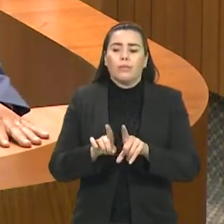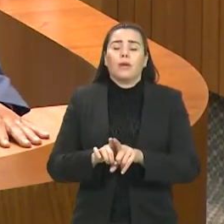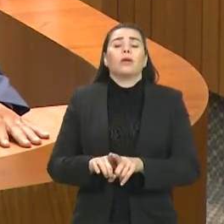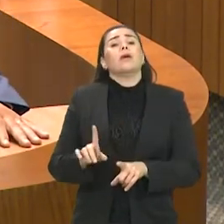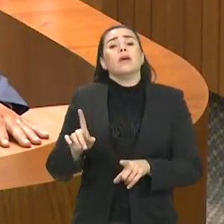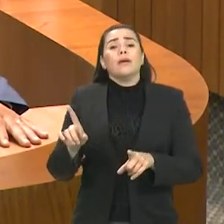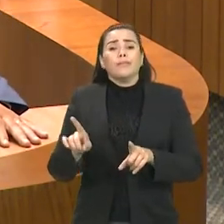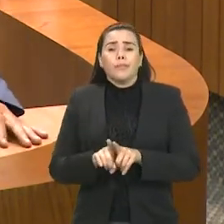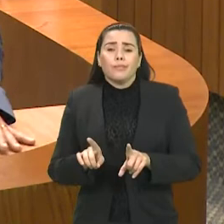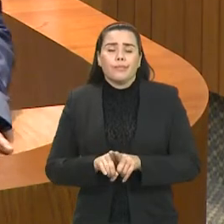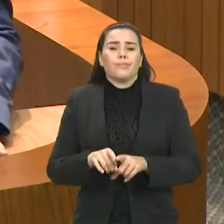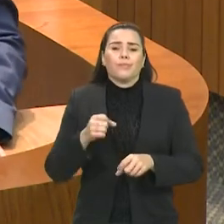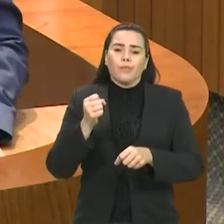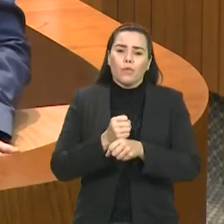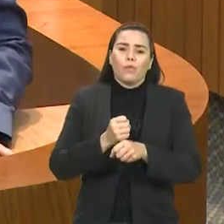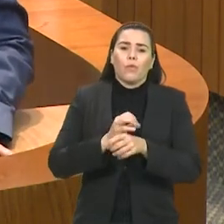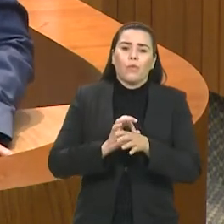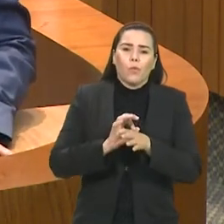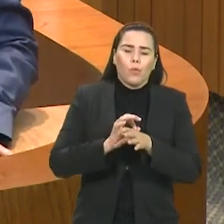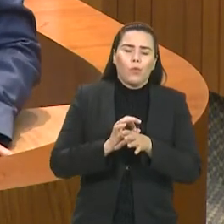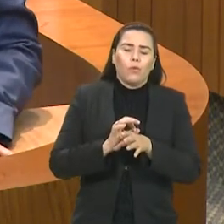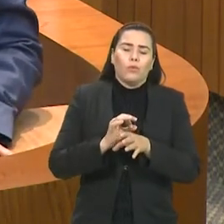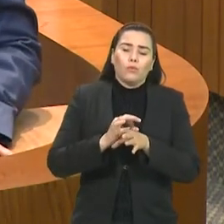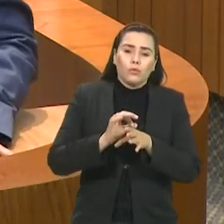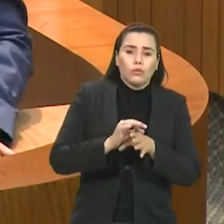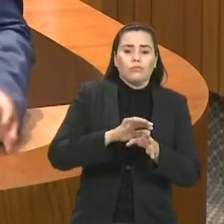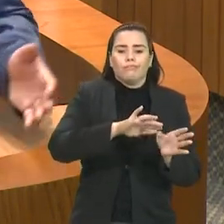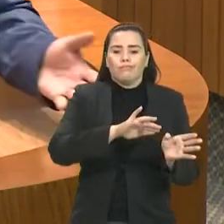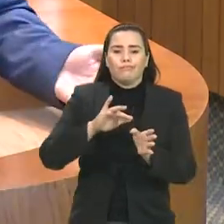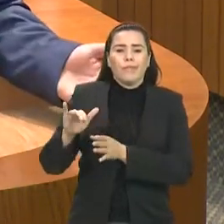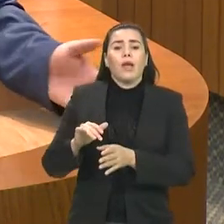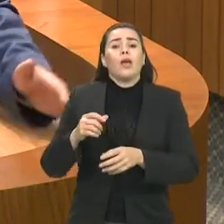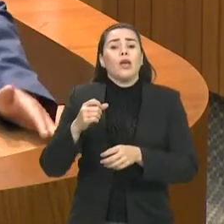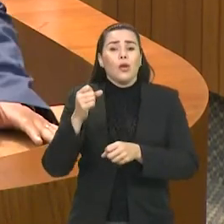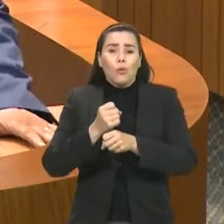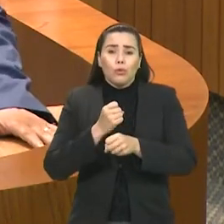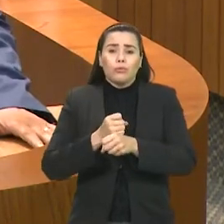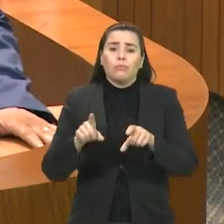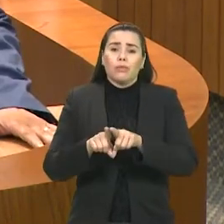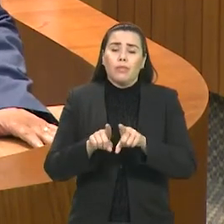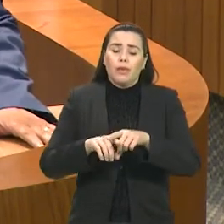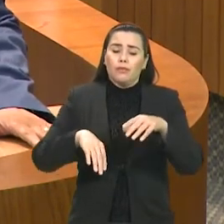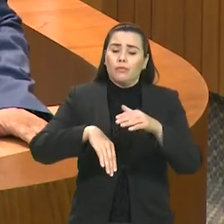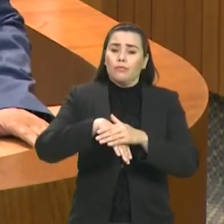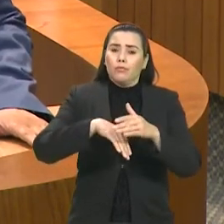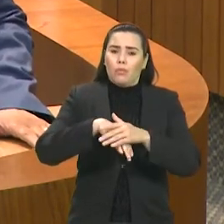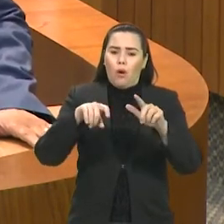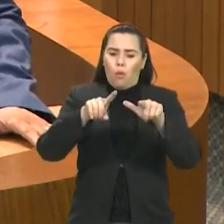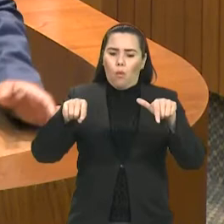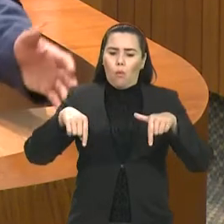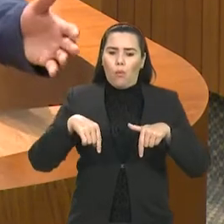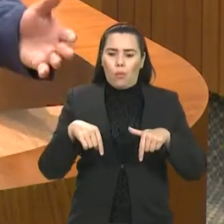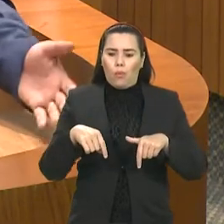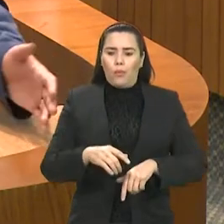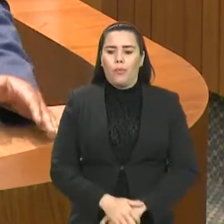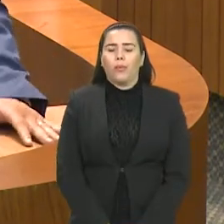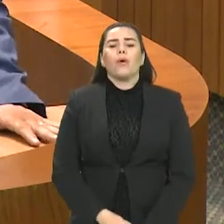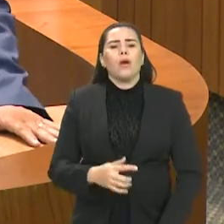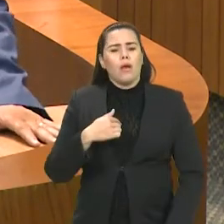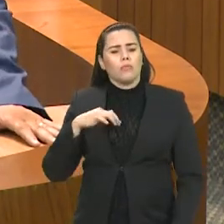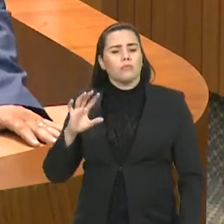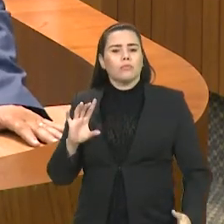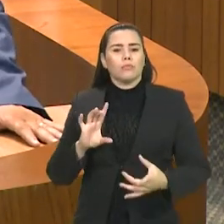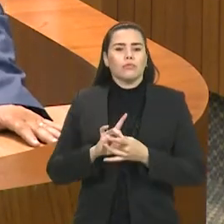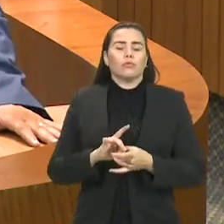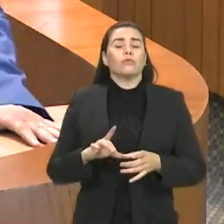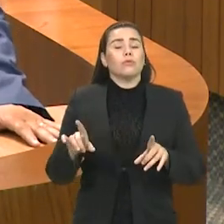reformando o campo de futebol, de modo que o município de Joselândia, claro que pode contar com o deputado Adelmo Soares, pode contar com o